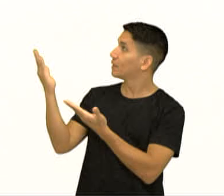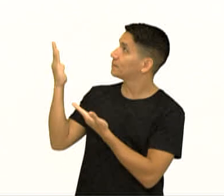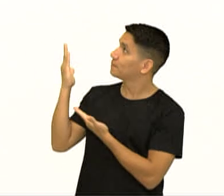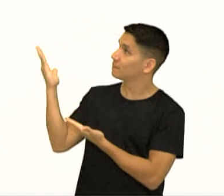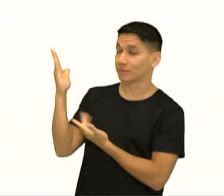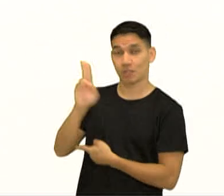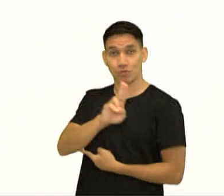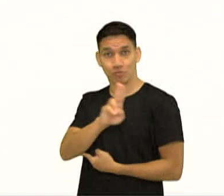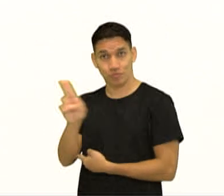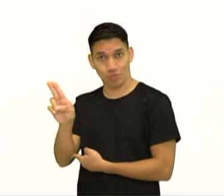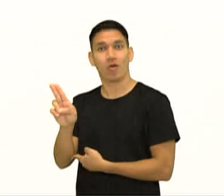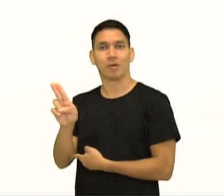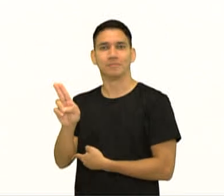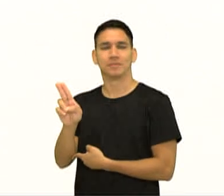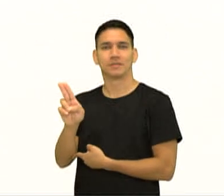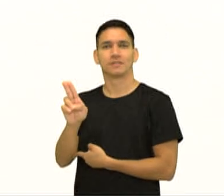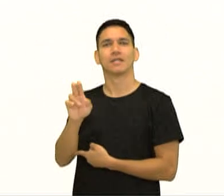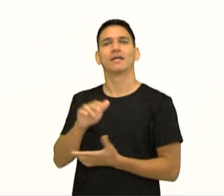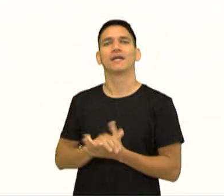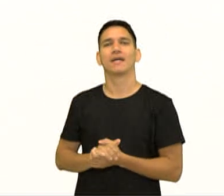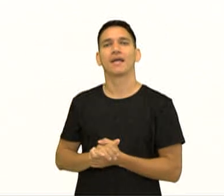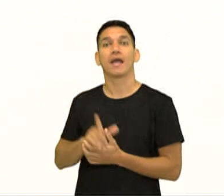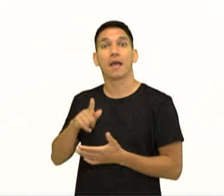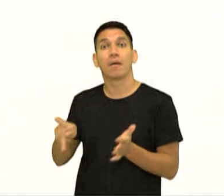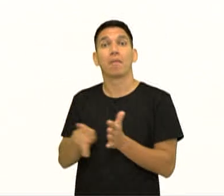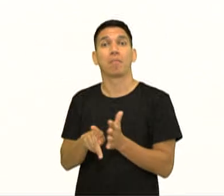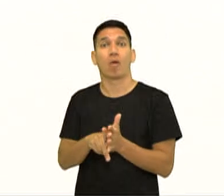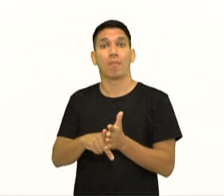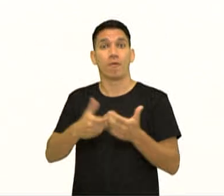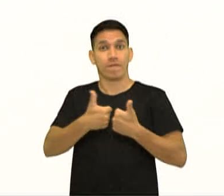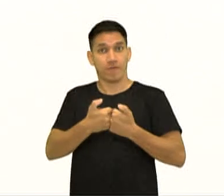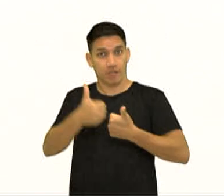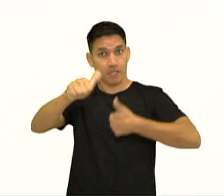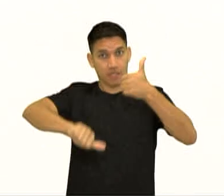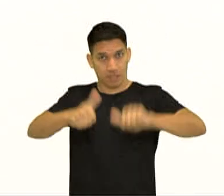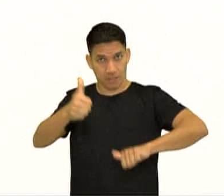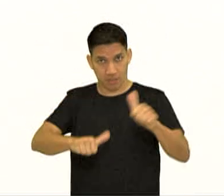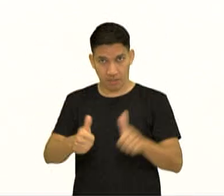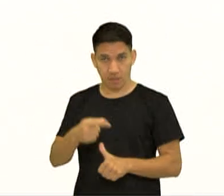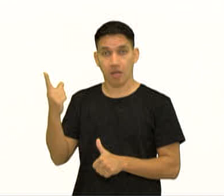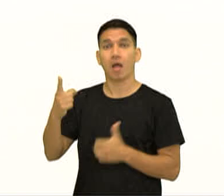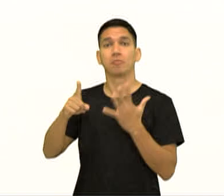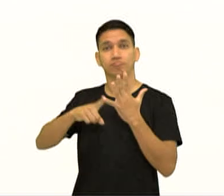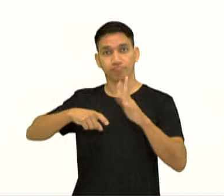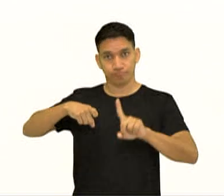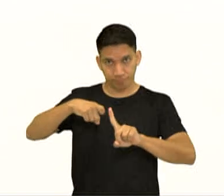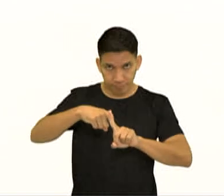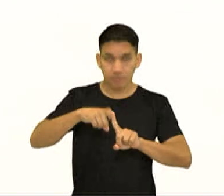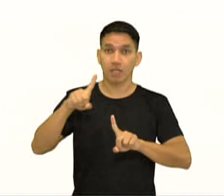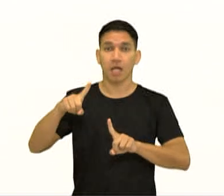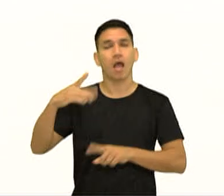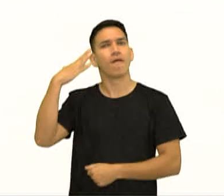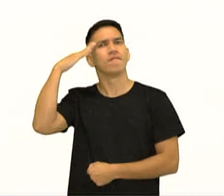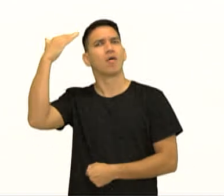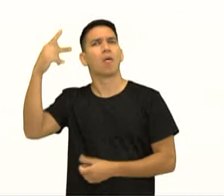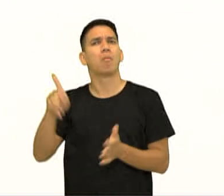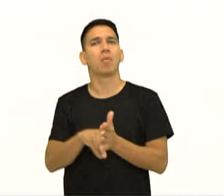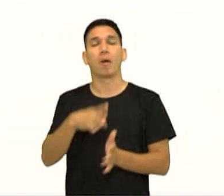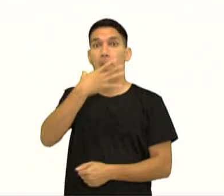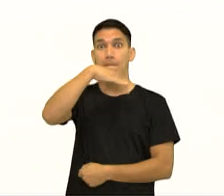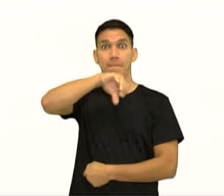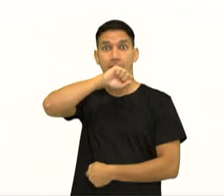Rutherford é um físico e químico neozelandês, naturalizado britânico, que se tornou conhecido como o pai da física